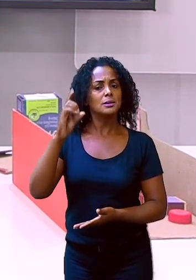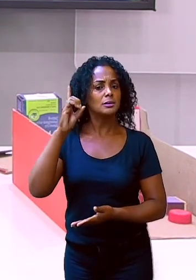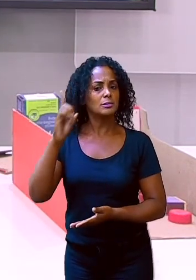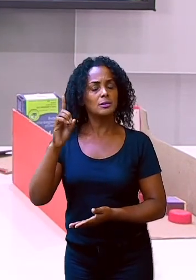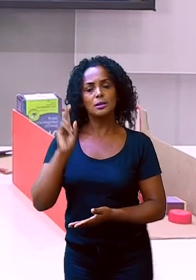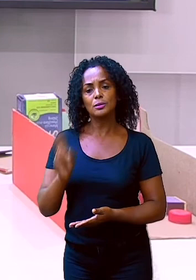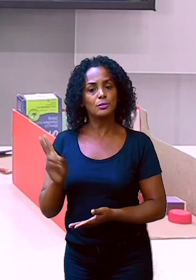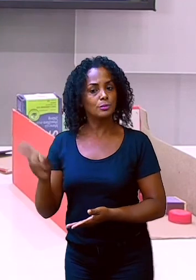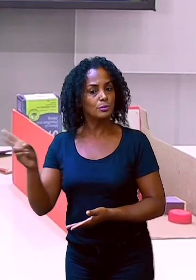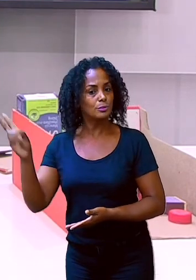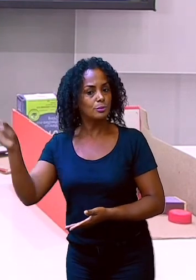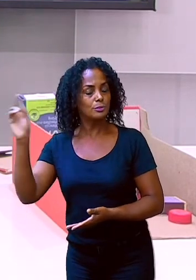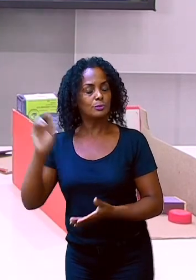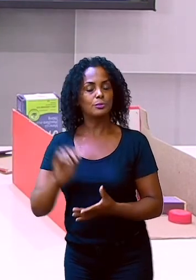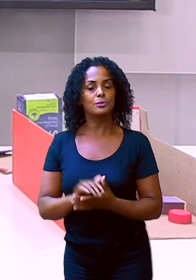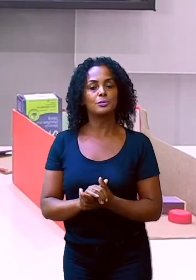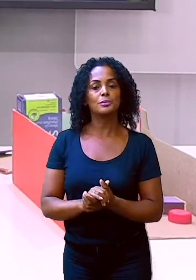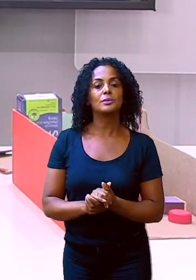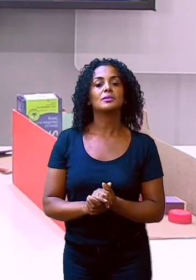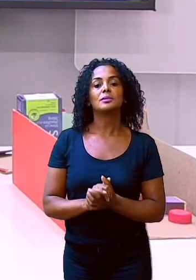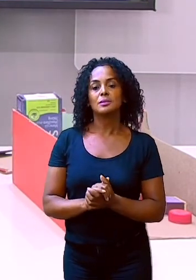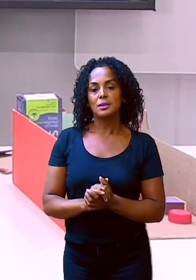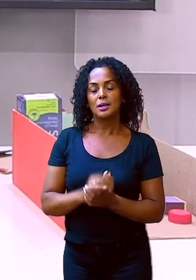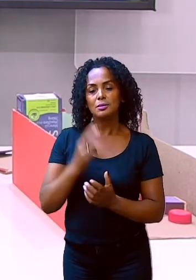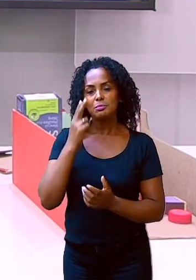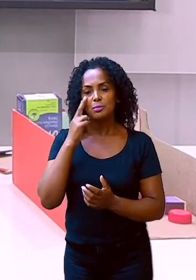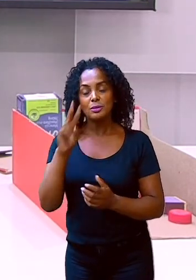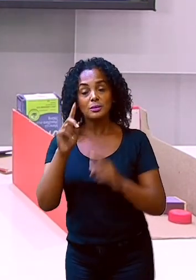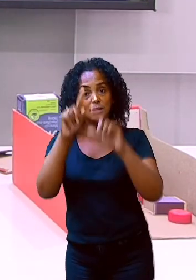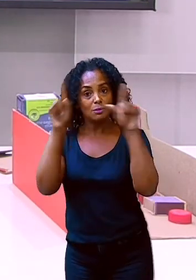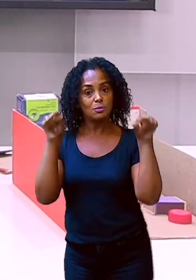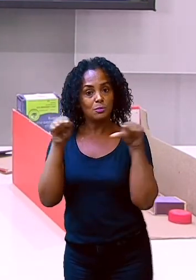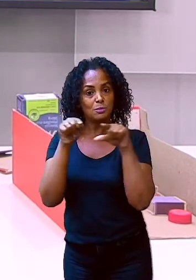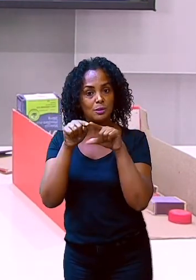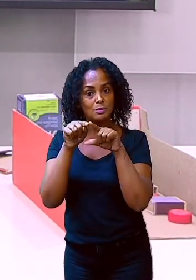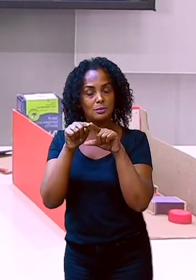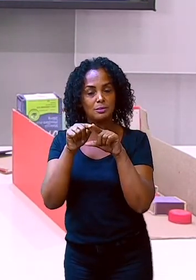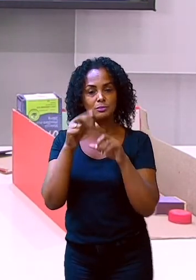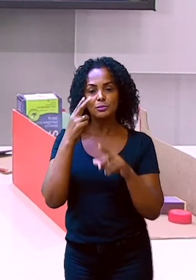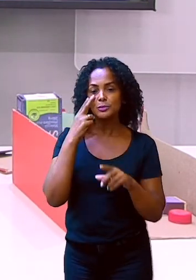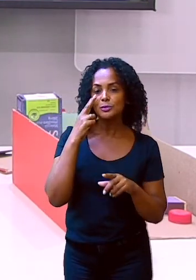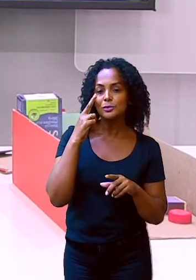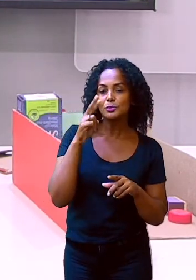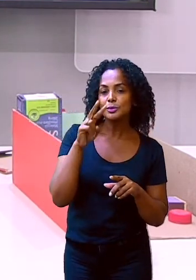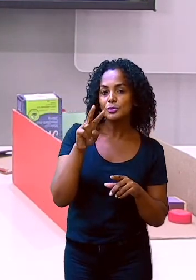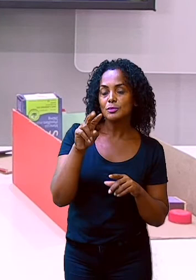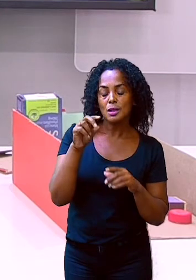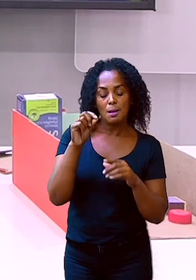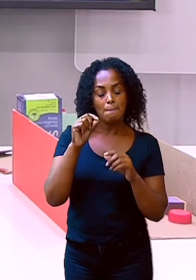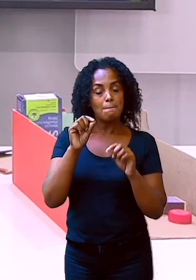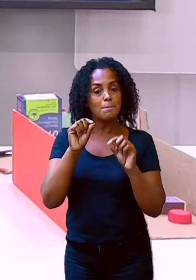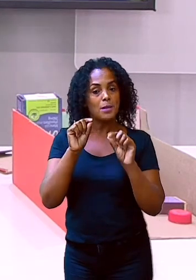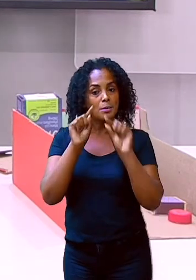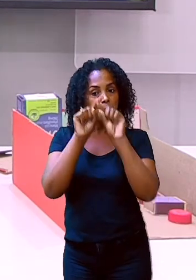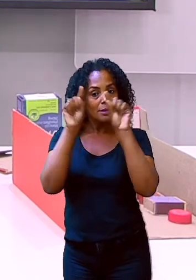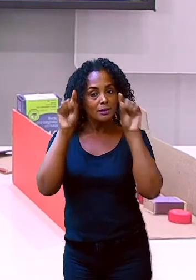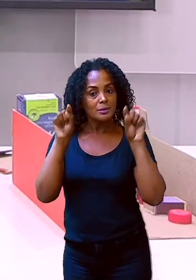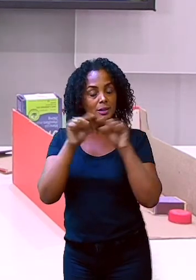para dar uma noção melhor de que é o quadro. Vocês irão, olha, marcar as